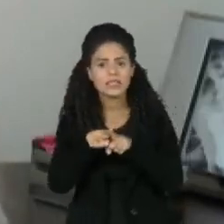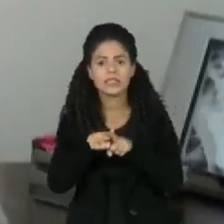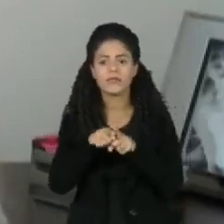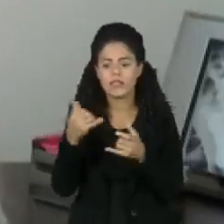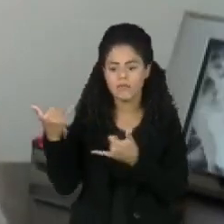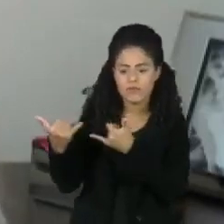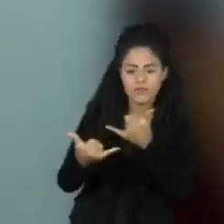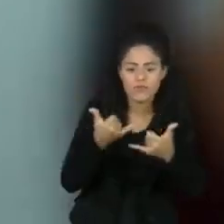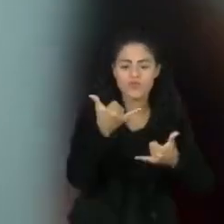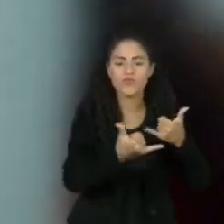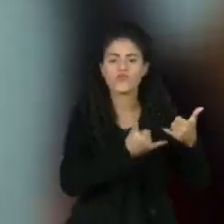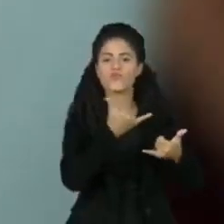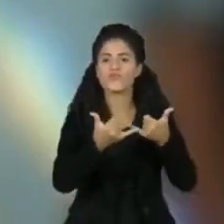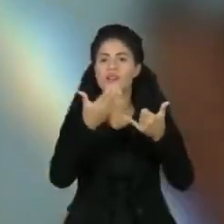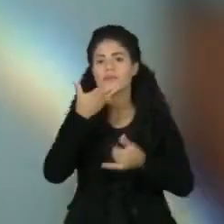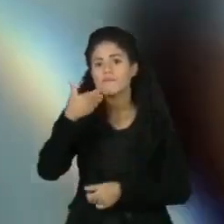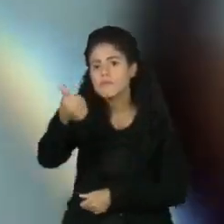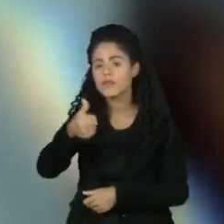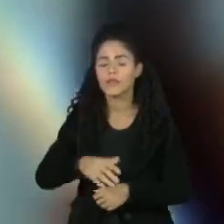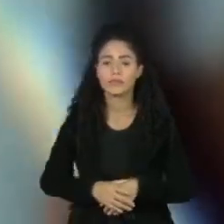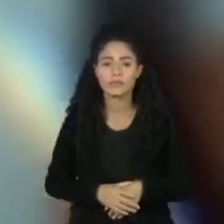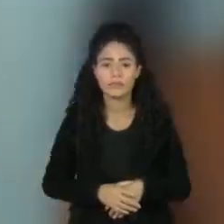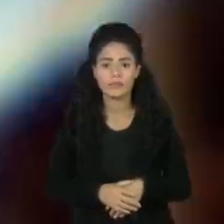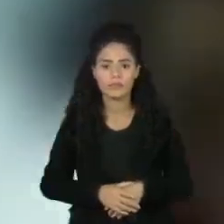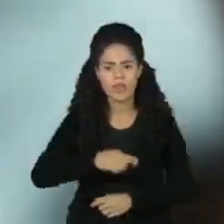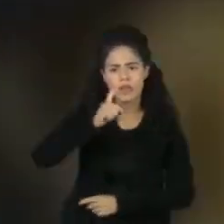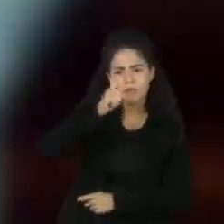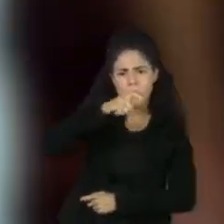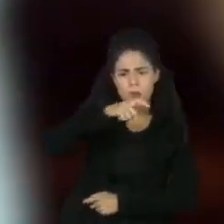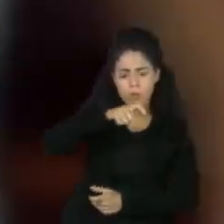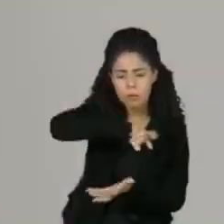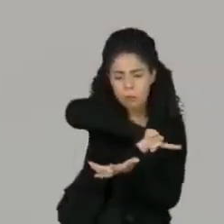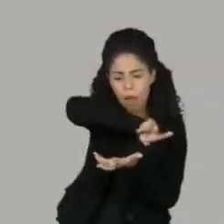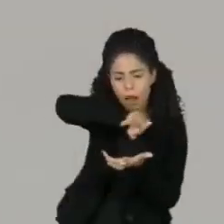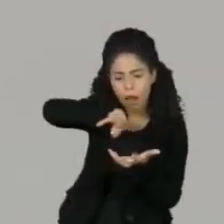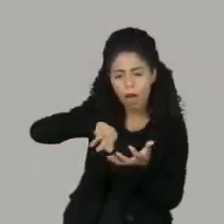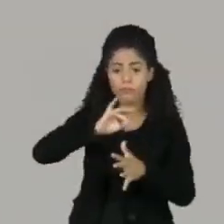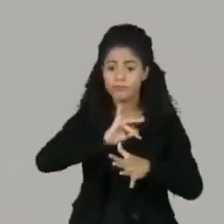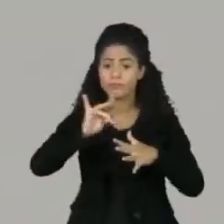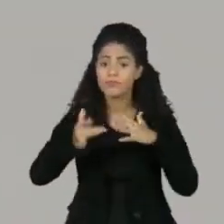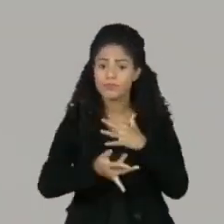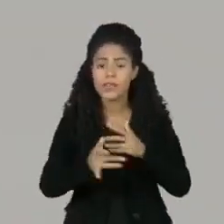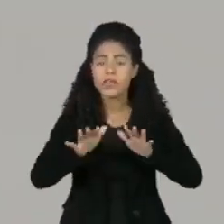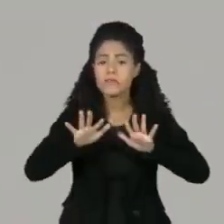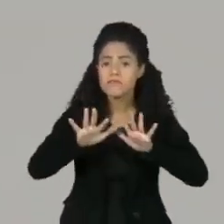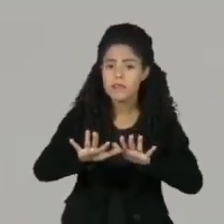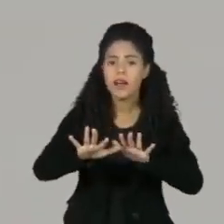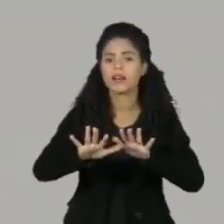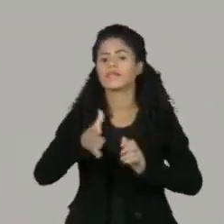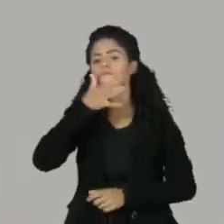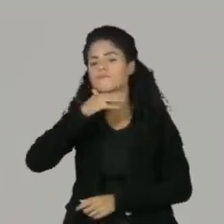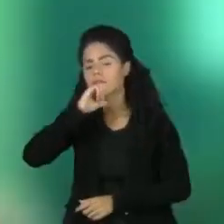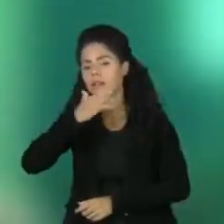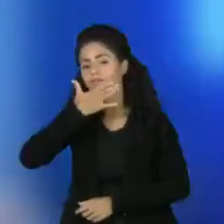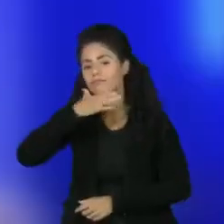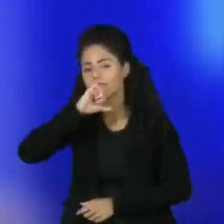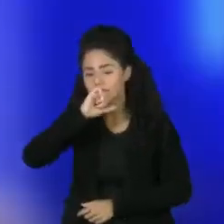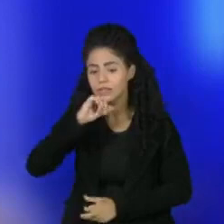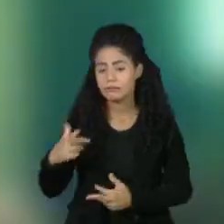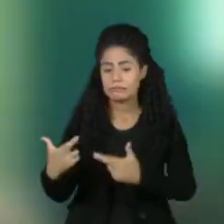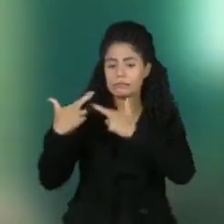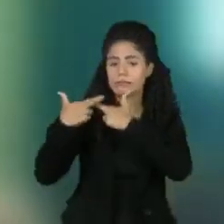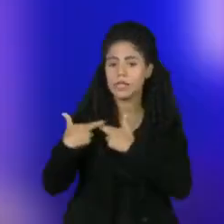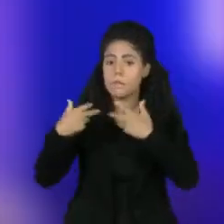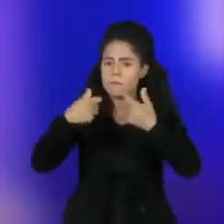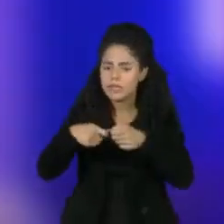né, de entretenimento. Mas o TikTok e outras redes sociais vieram para ficar. Por isso, os pais precisam dosar o